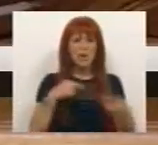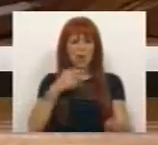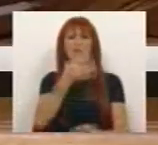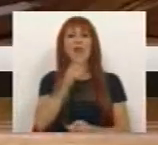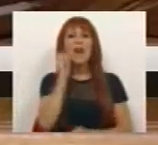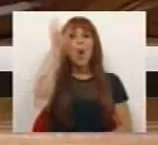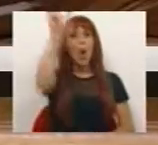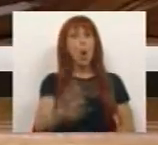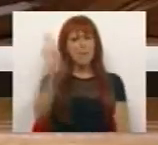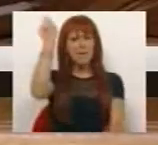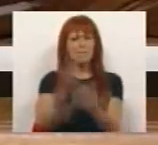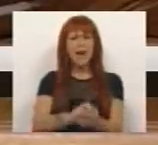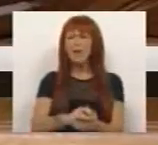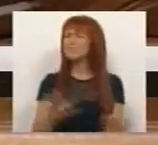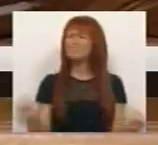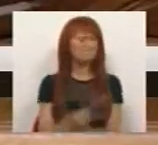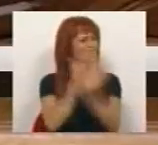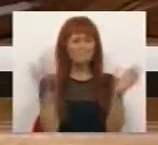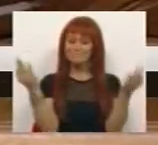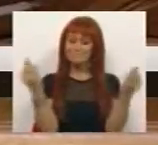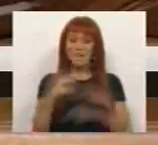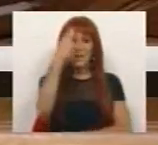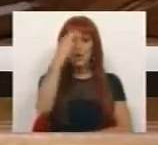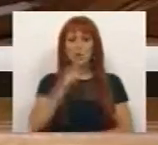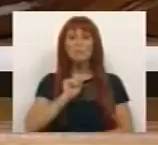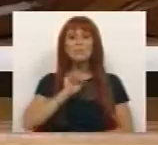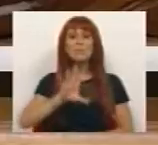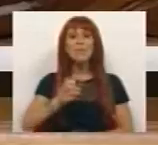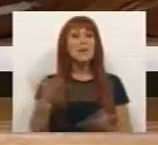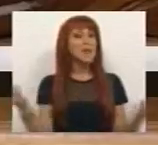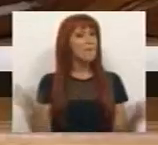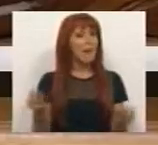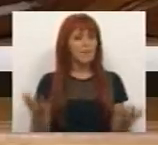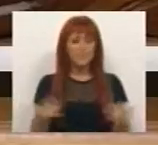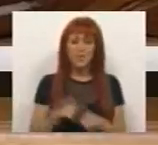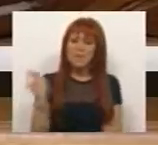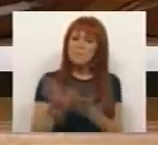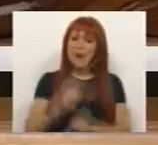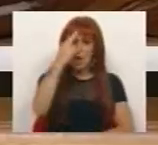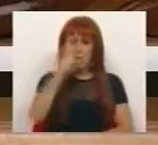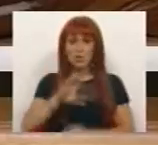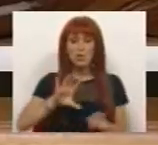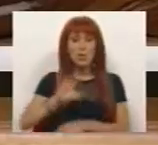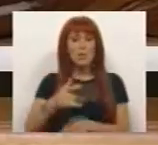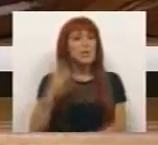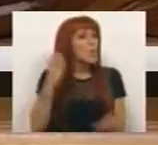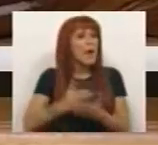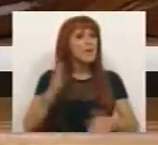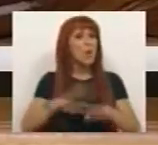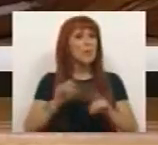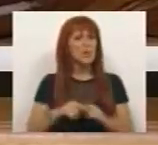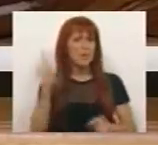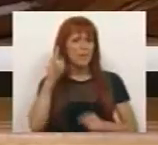estamos a falar de um homem que marcou incontornavelmente a história do nosso país. Marcou a história do nosso país não só